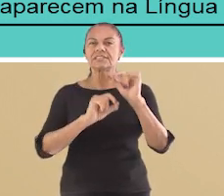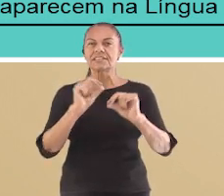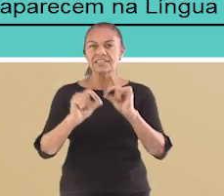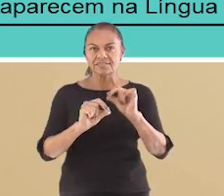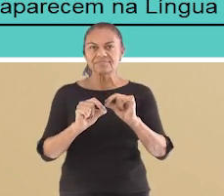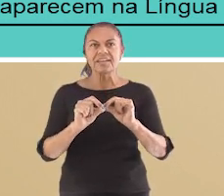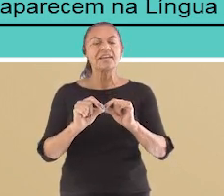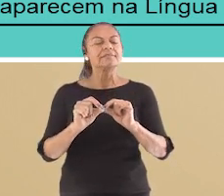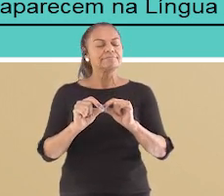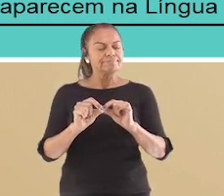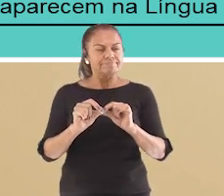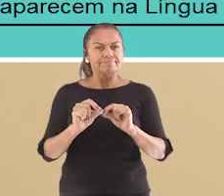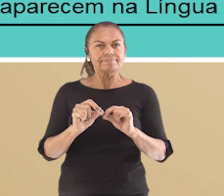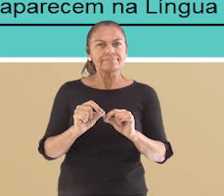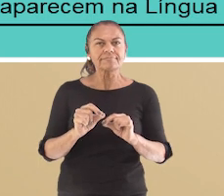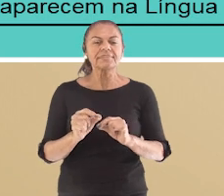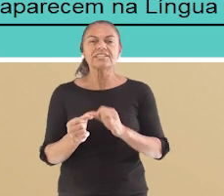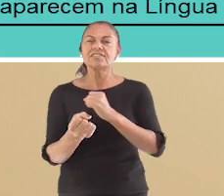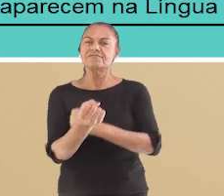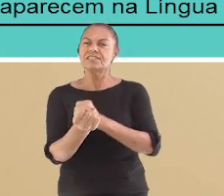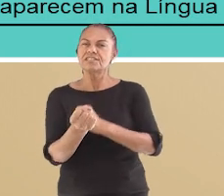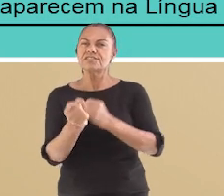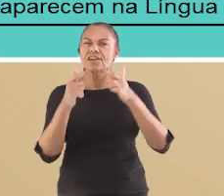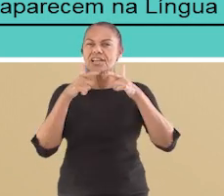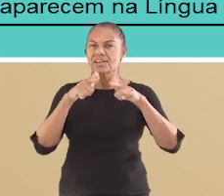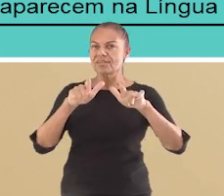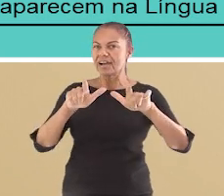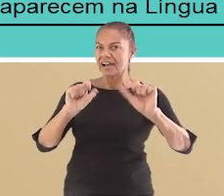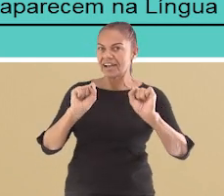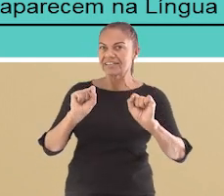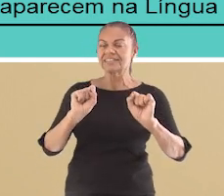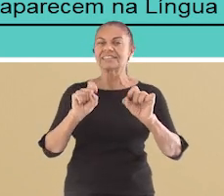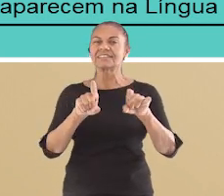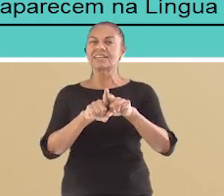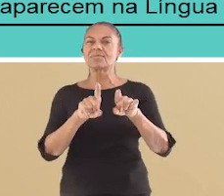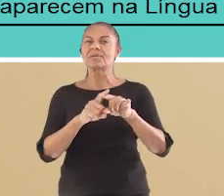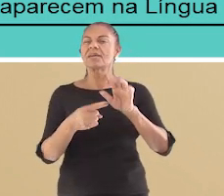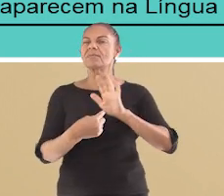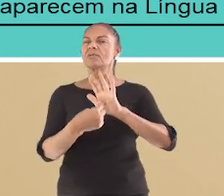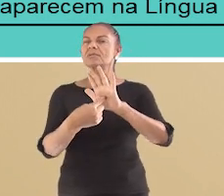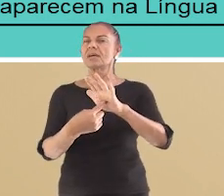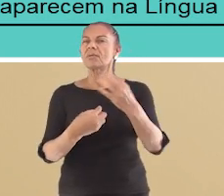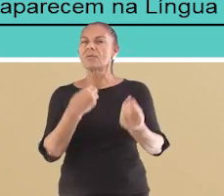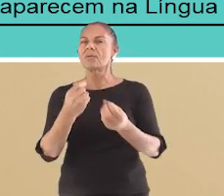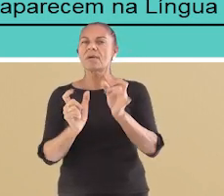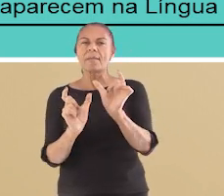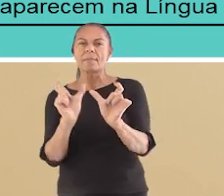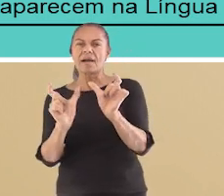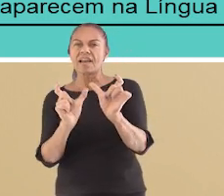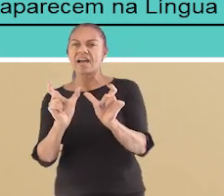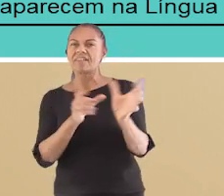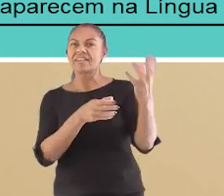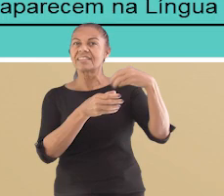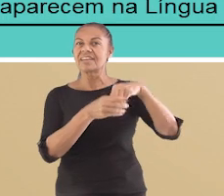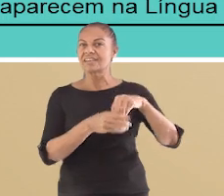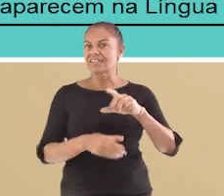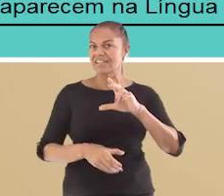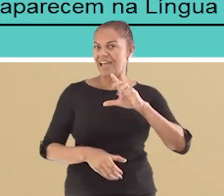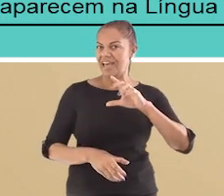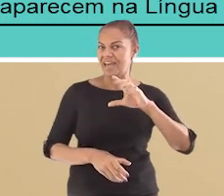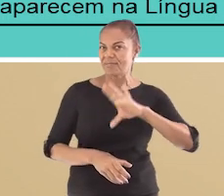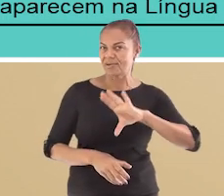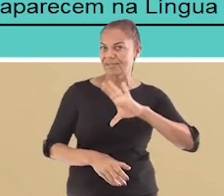apresentar o conceito de estrangeirismo, abordando sua particularidade como vício de linguagem e apresentando como os